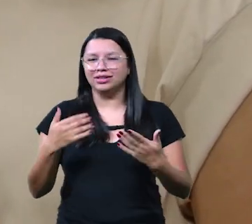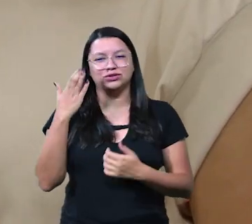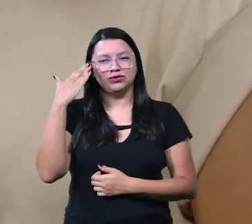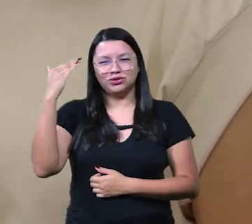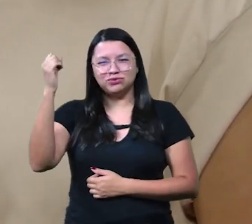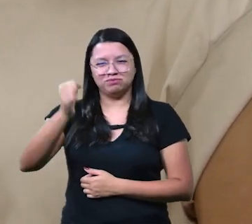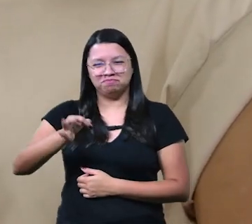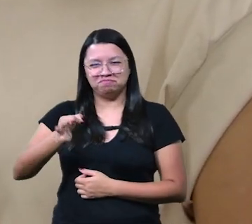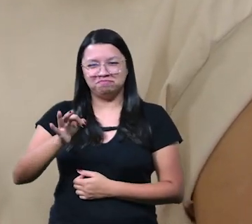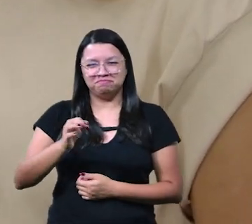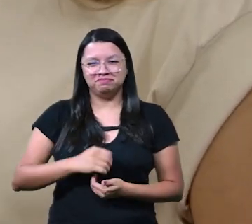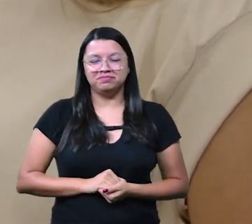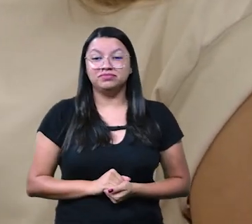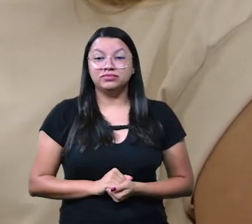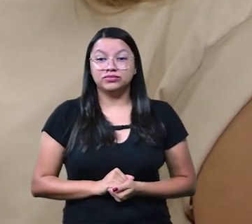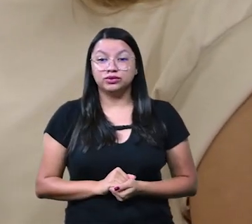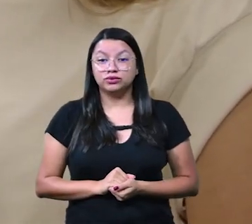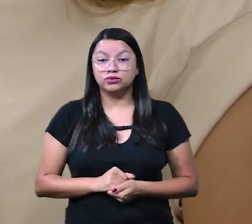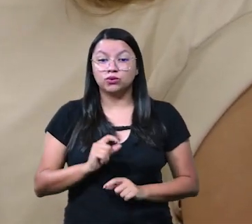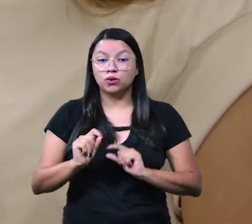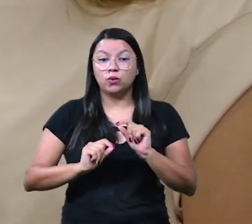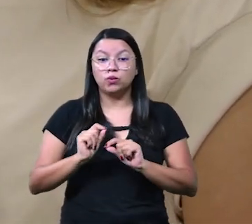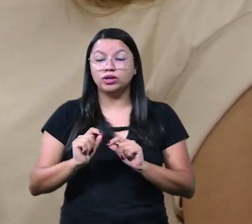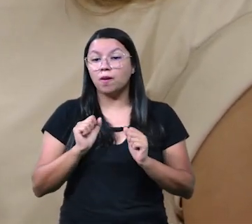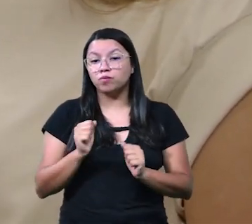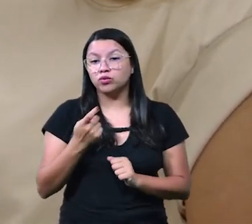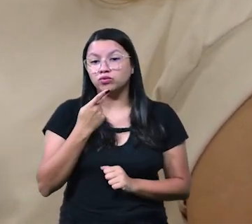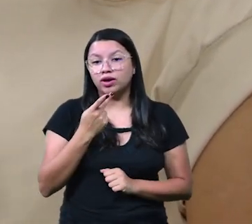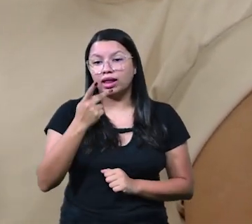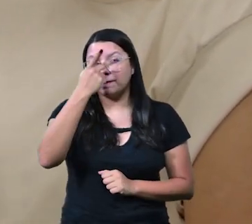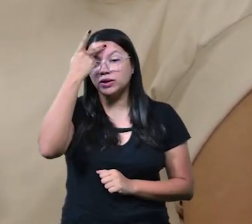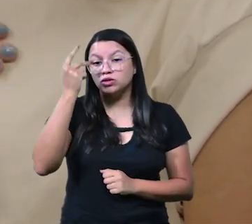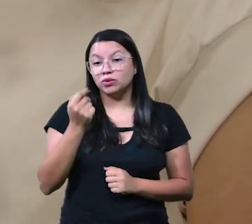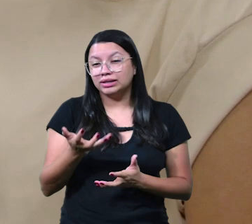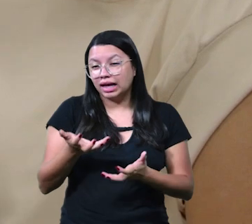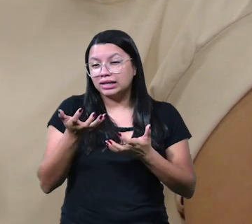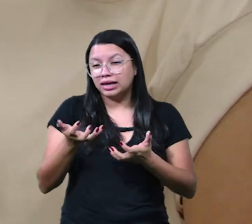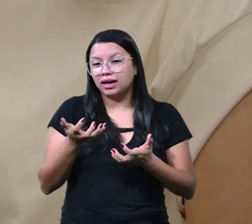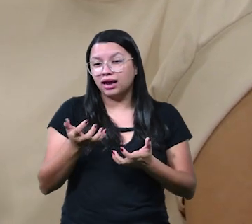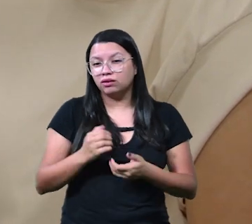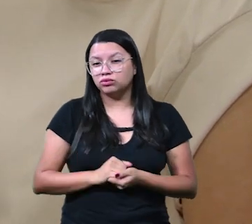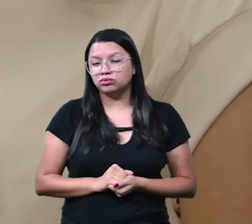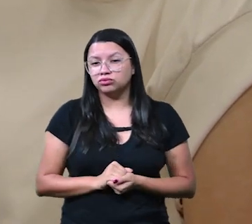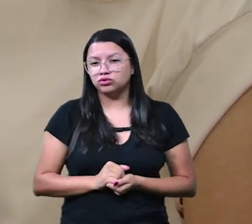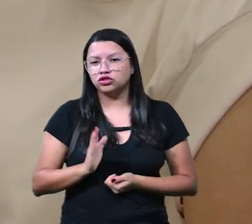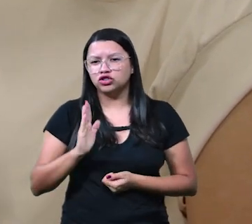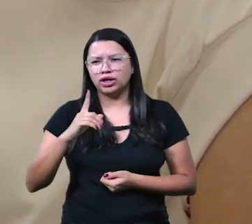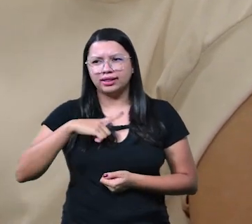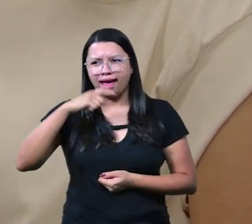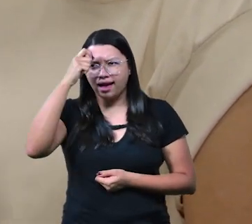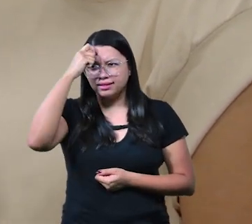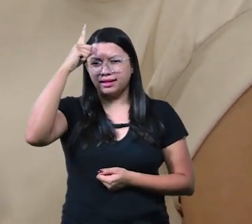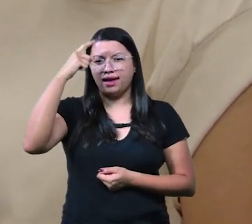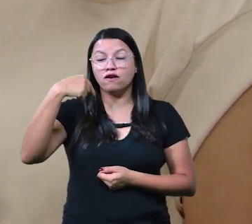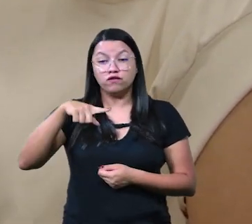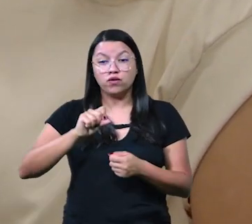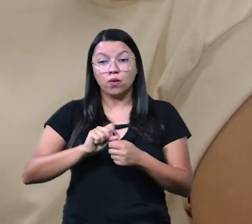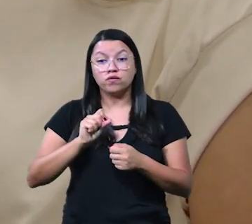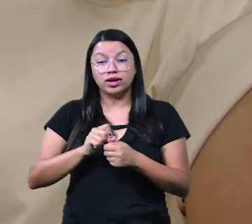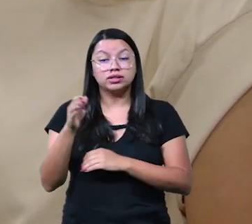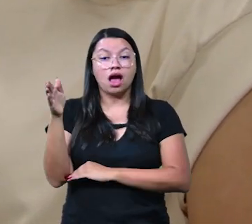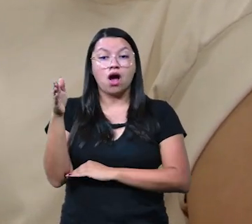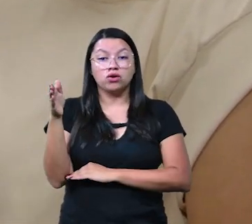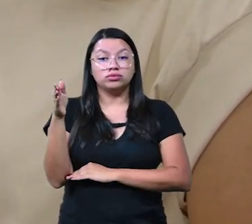Acho que o que eu posso dizer para a pessoa que está querendo, se a pessoa já tem a ideia de assim, vou fazer hotelaria e não